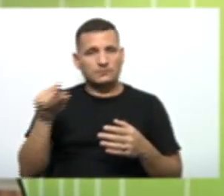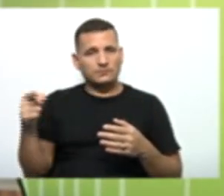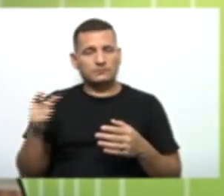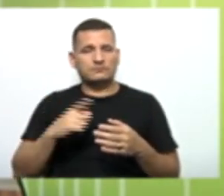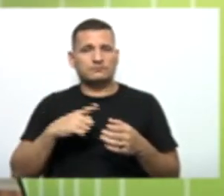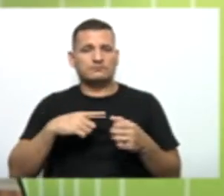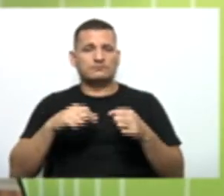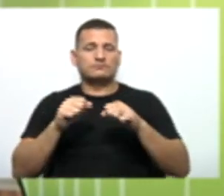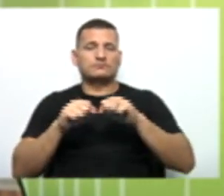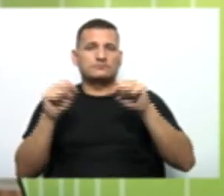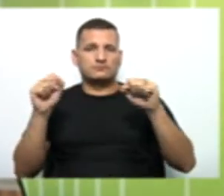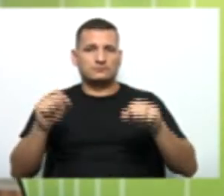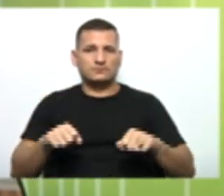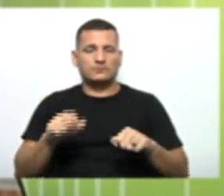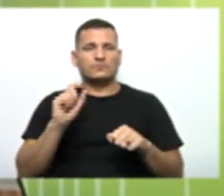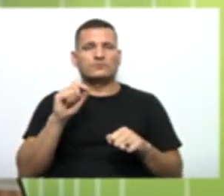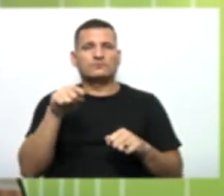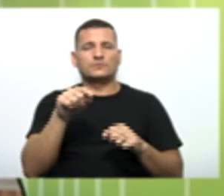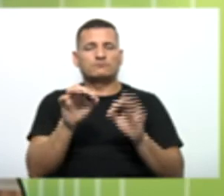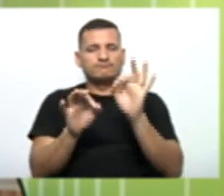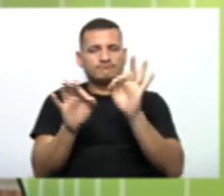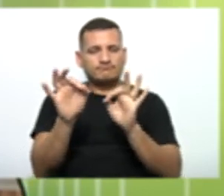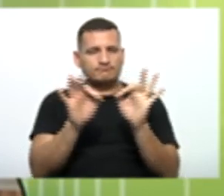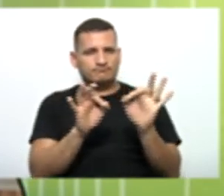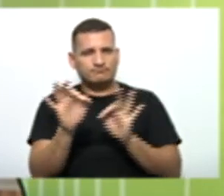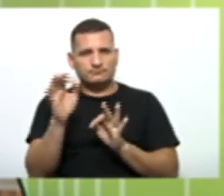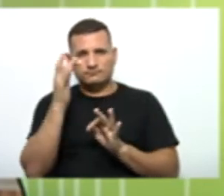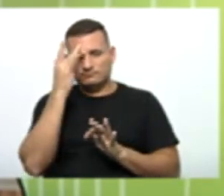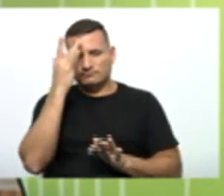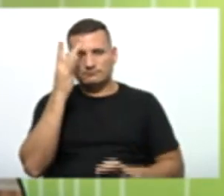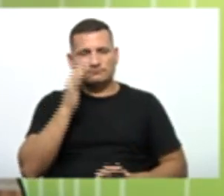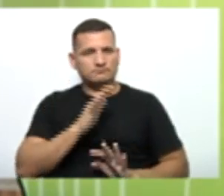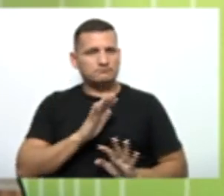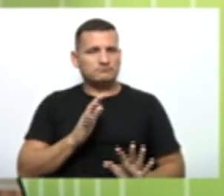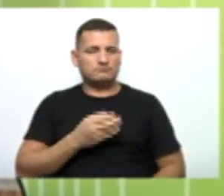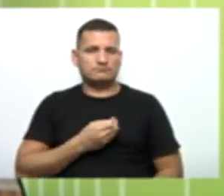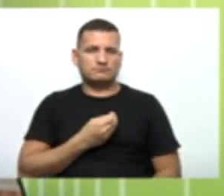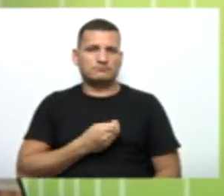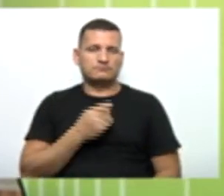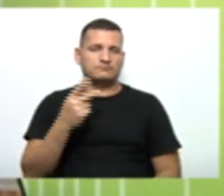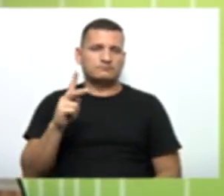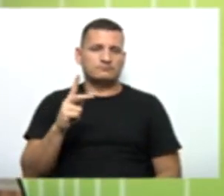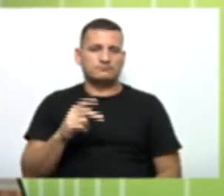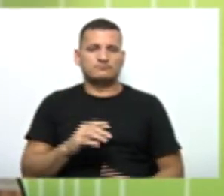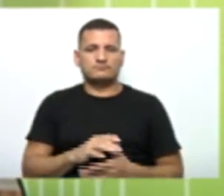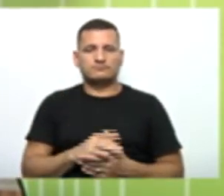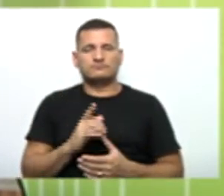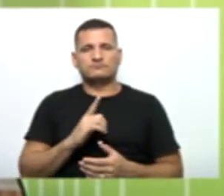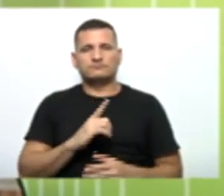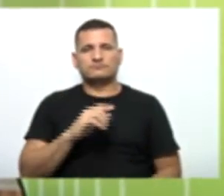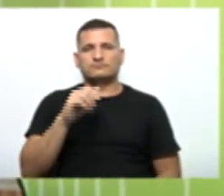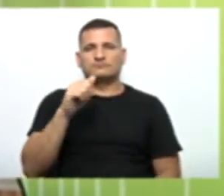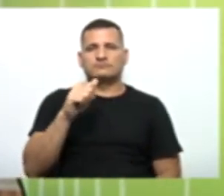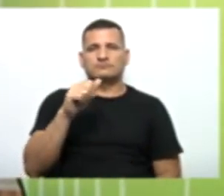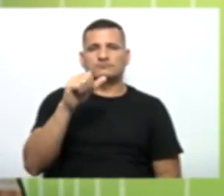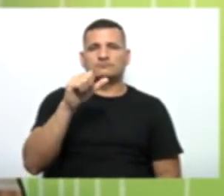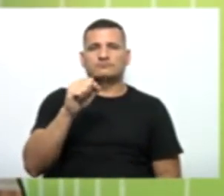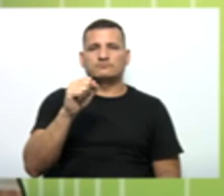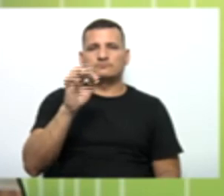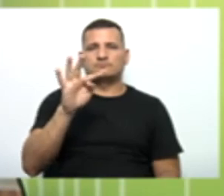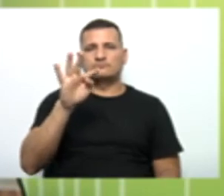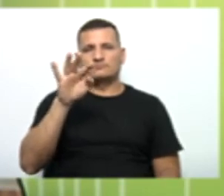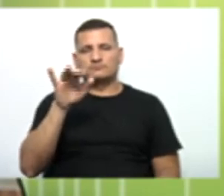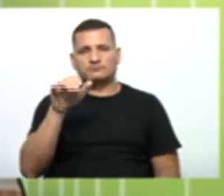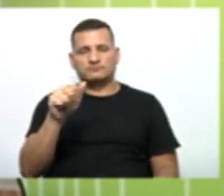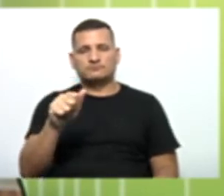onde que você vai o quê? Montar, facilitar a sua vida. Então aqui tem o Asta, que é onde que você vai pegar criar